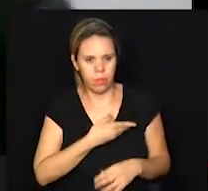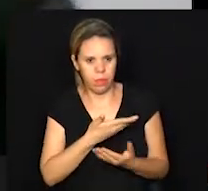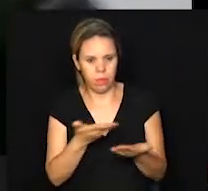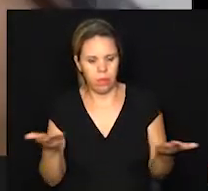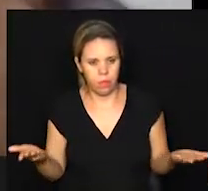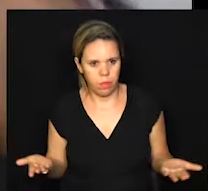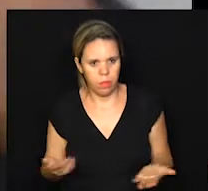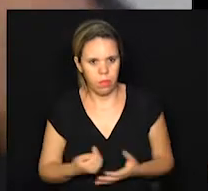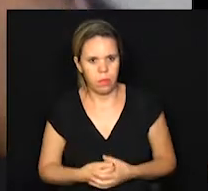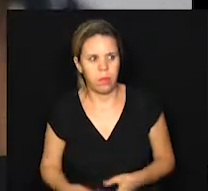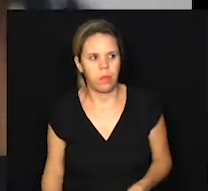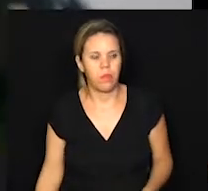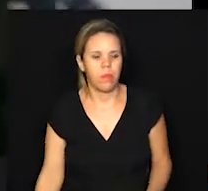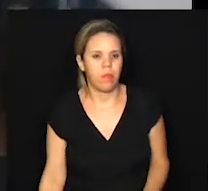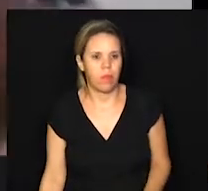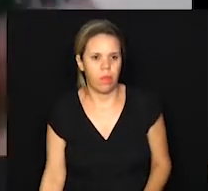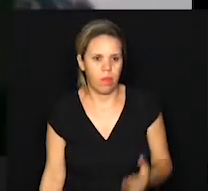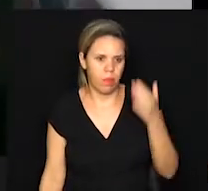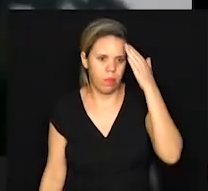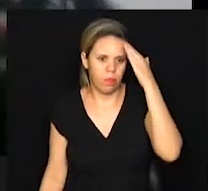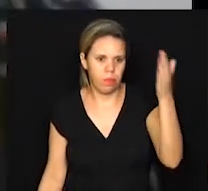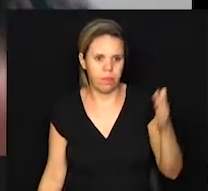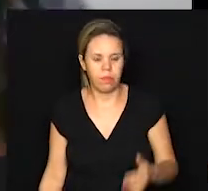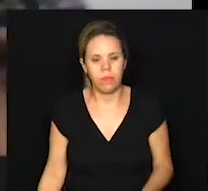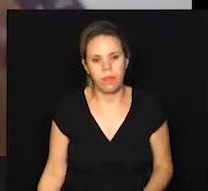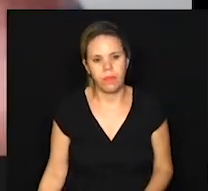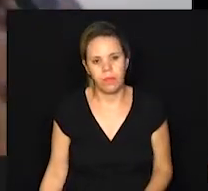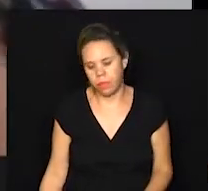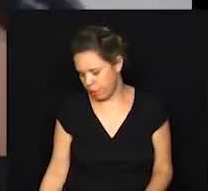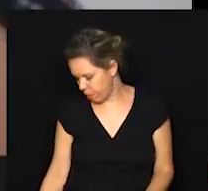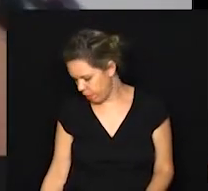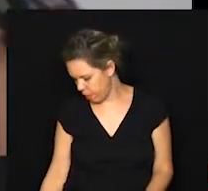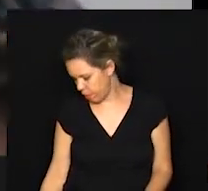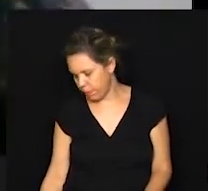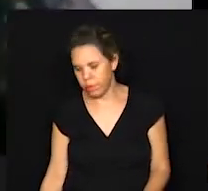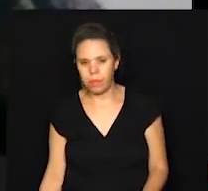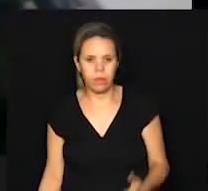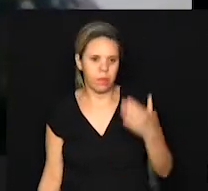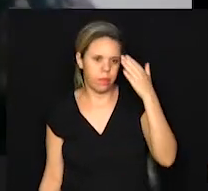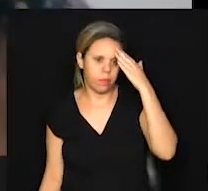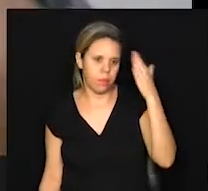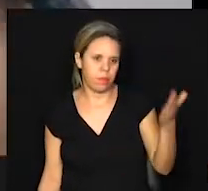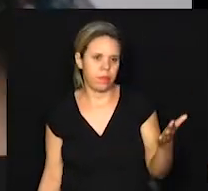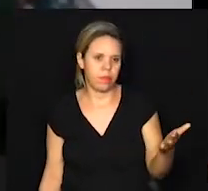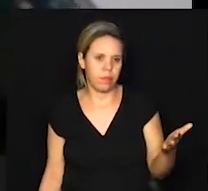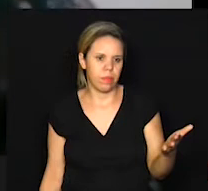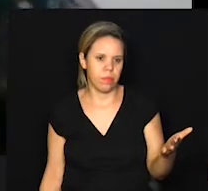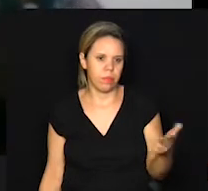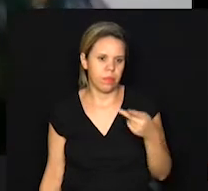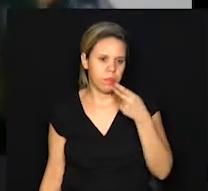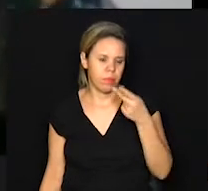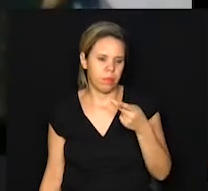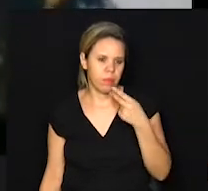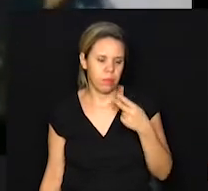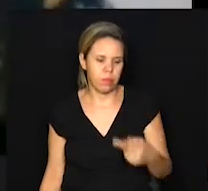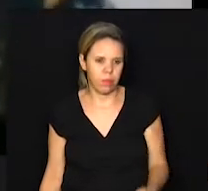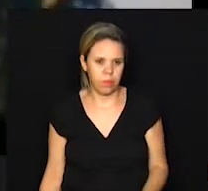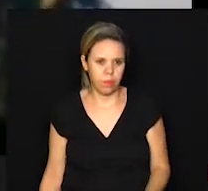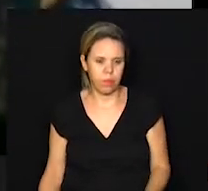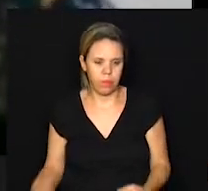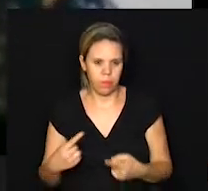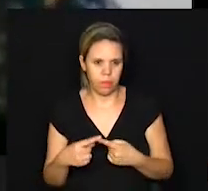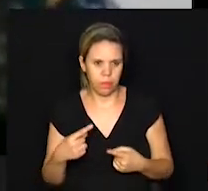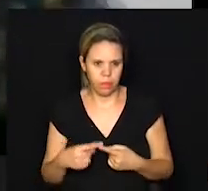mas obrigada pela atenção, obrigada por finalmente mexer nisso, porque isso